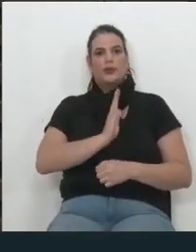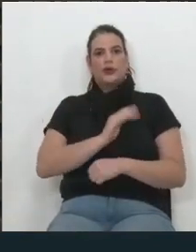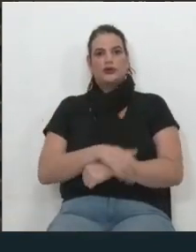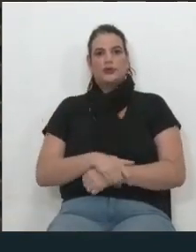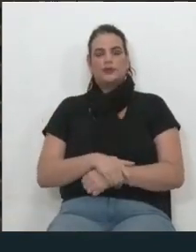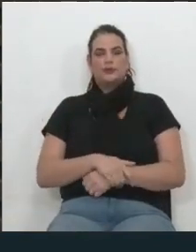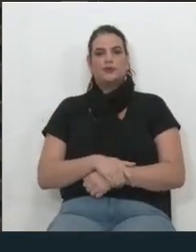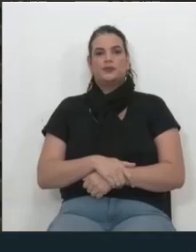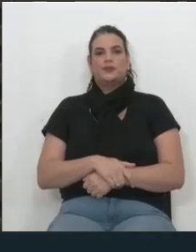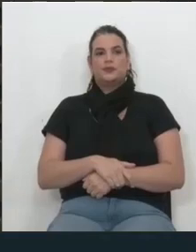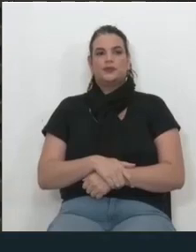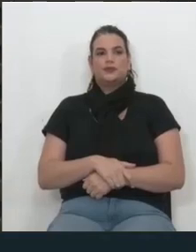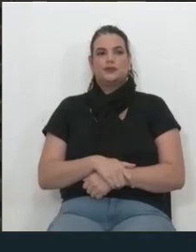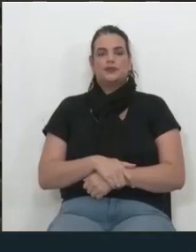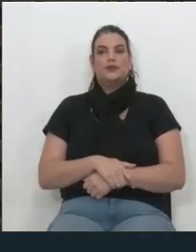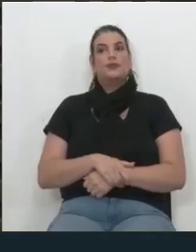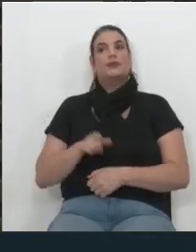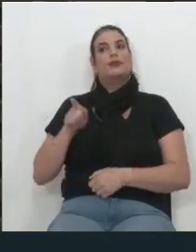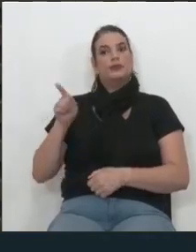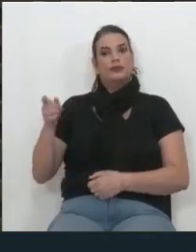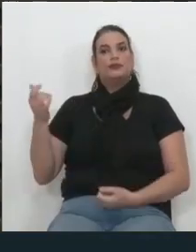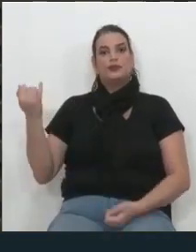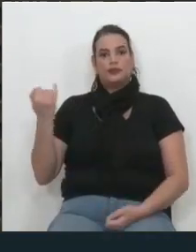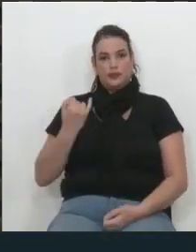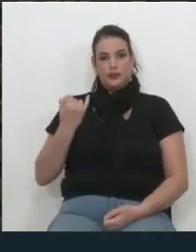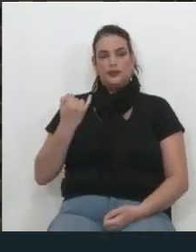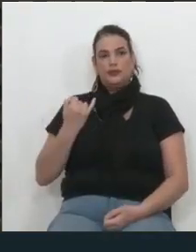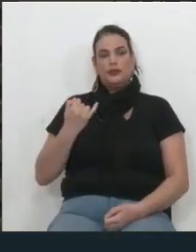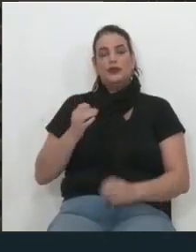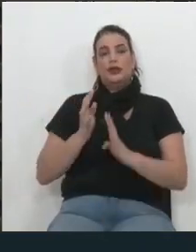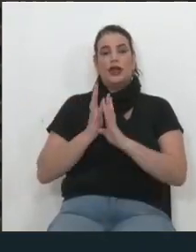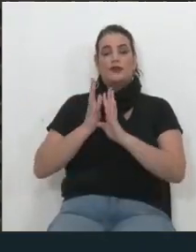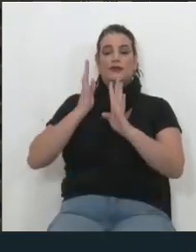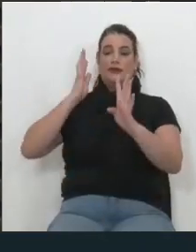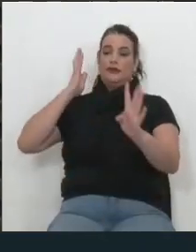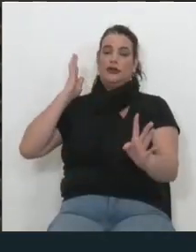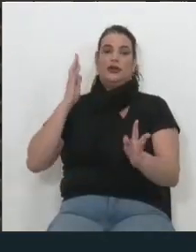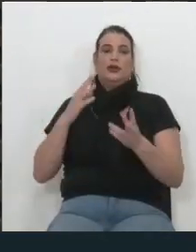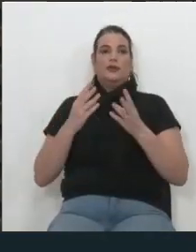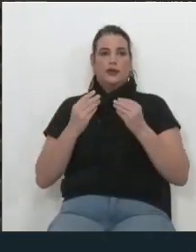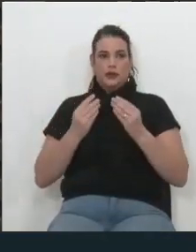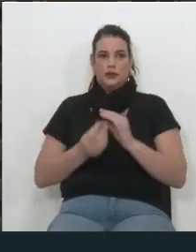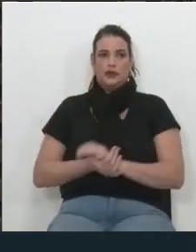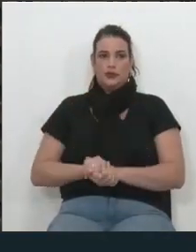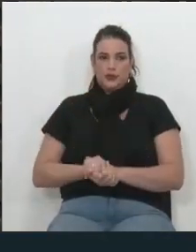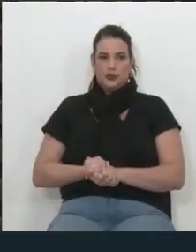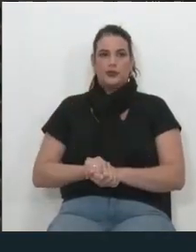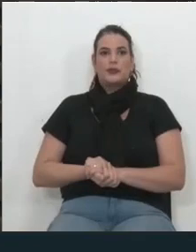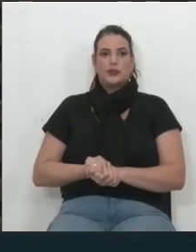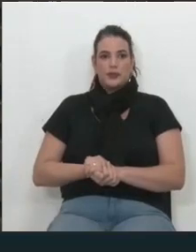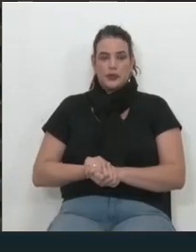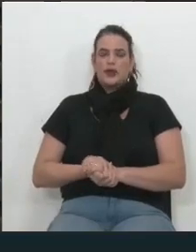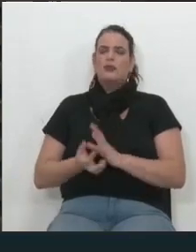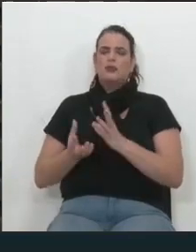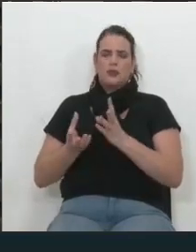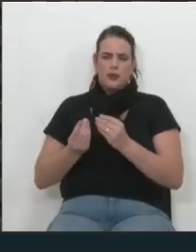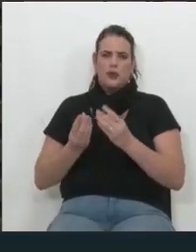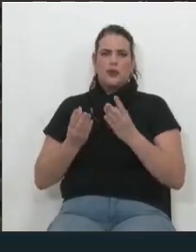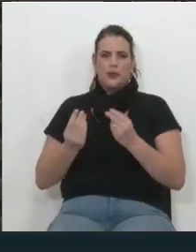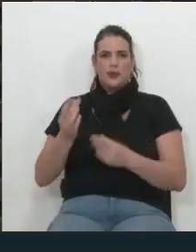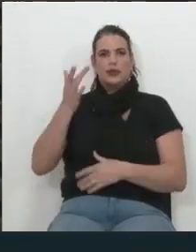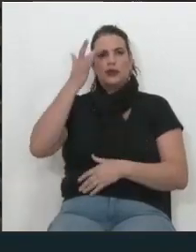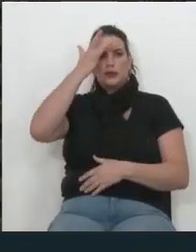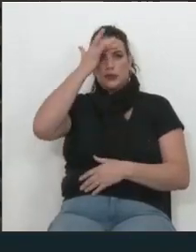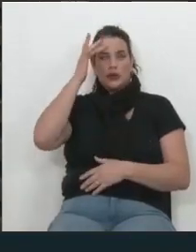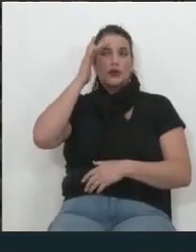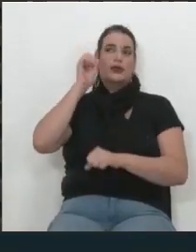Então, e ele estava me dizendo, a fila é muito grande. Muita gente está na fila aguardando